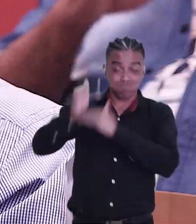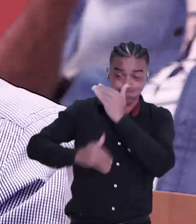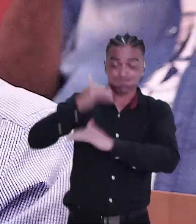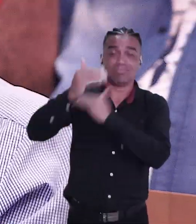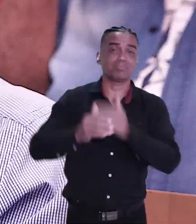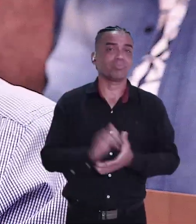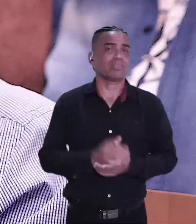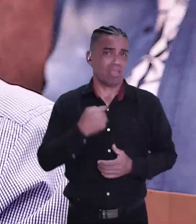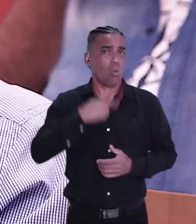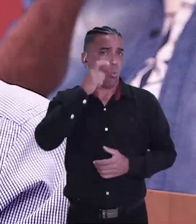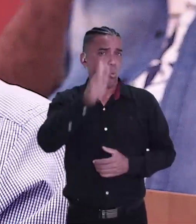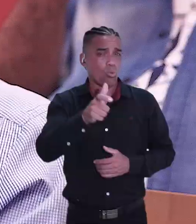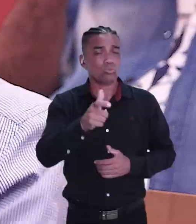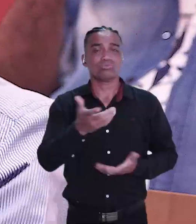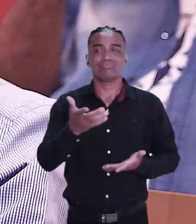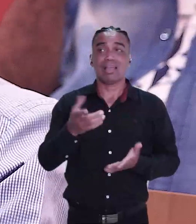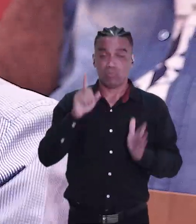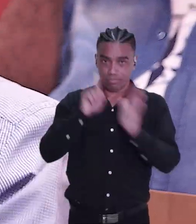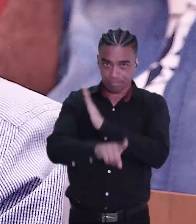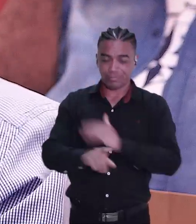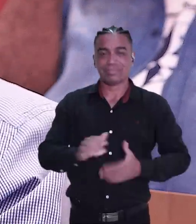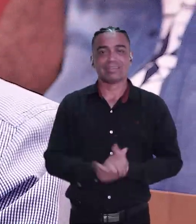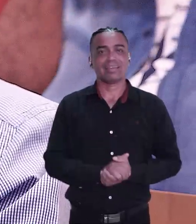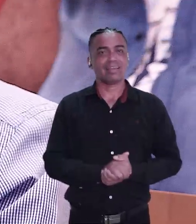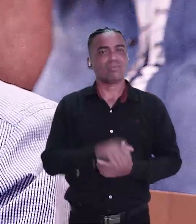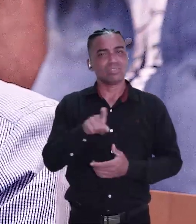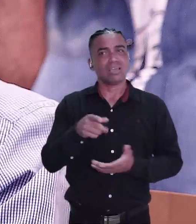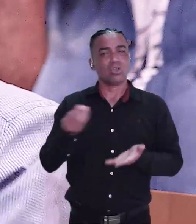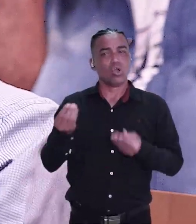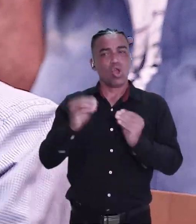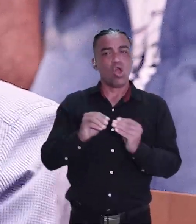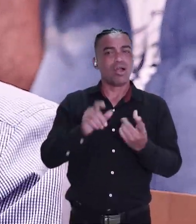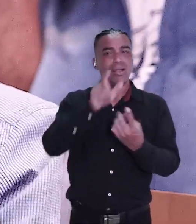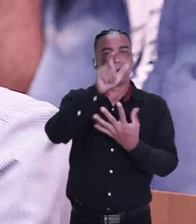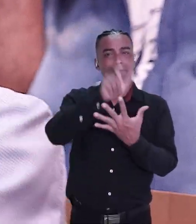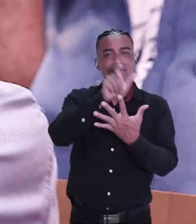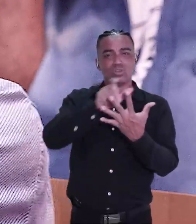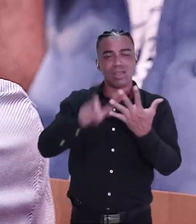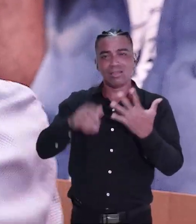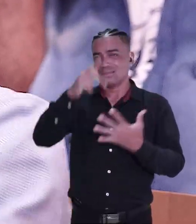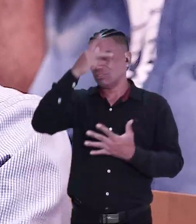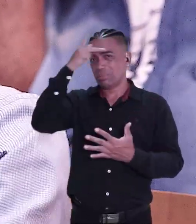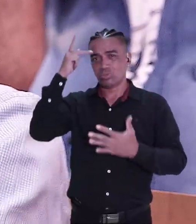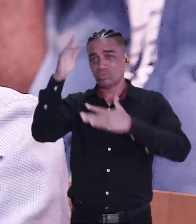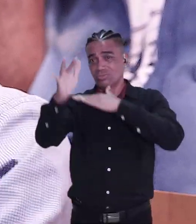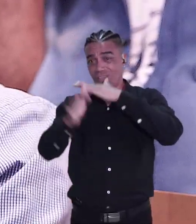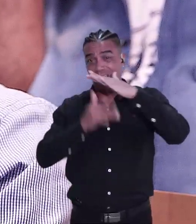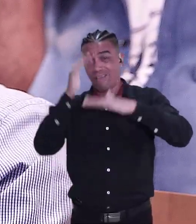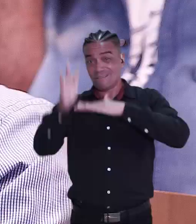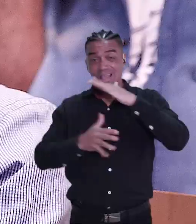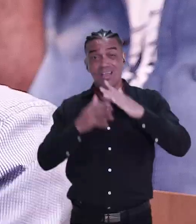avançar, né? E eu fico curioso, porque, ao mesmo tempo, e aqui vai a pergunta, você resgata personagens desses imigrantes que